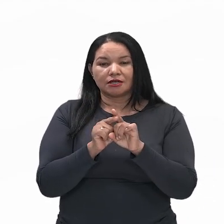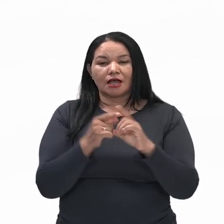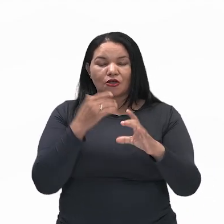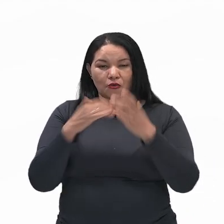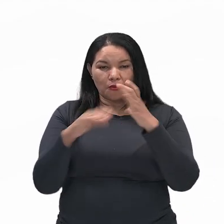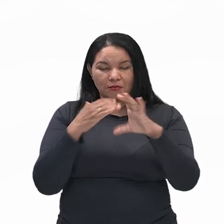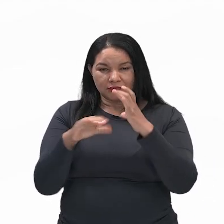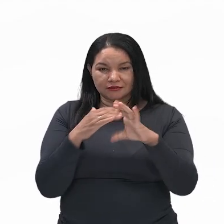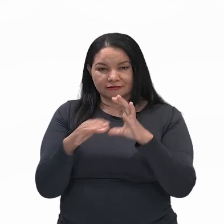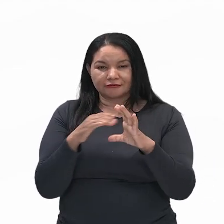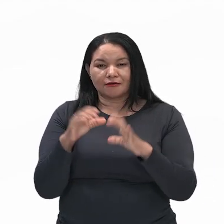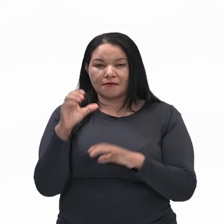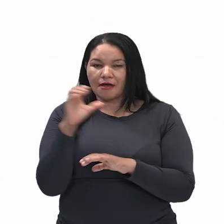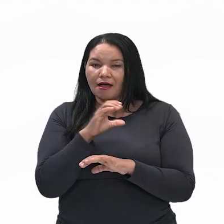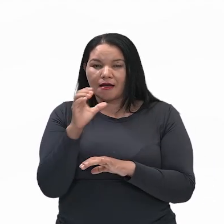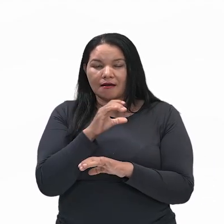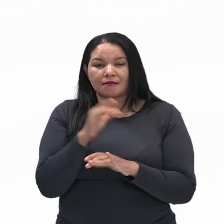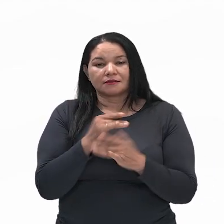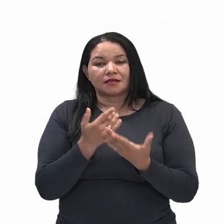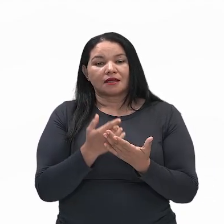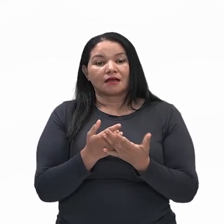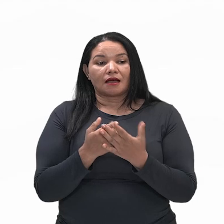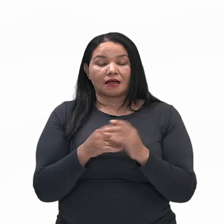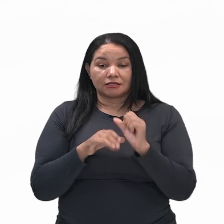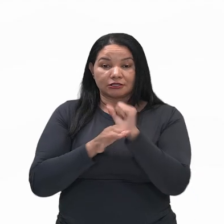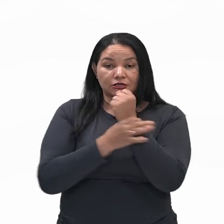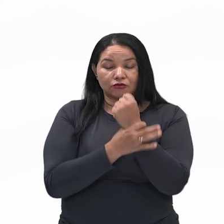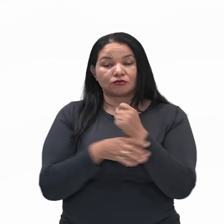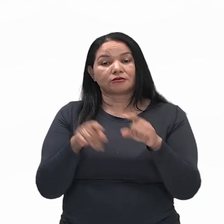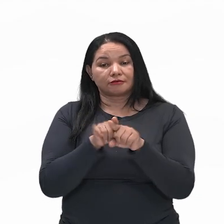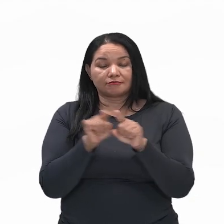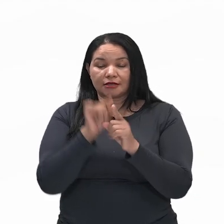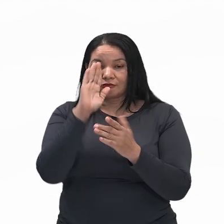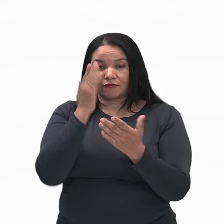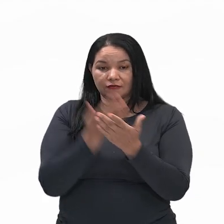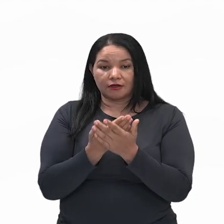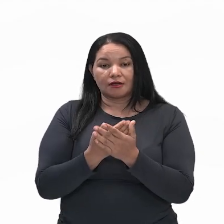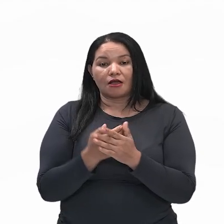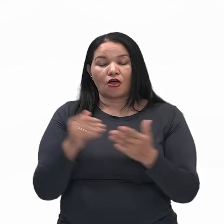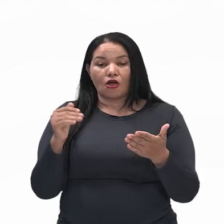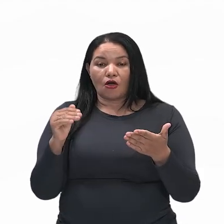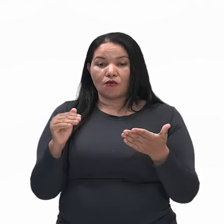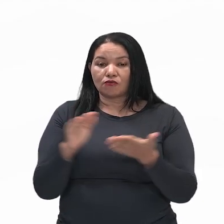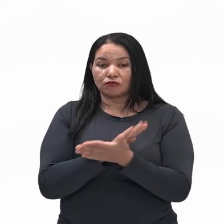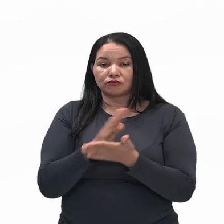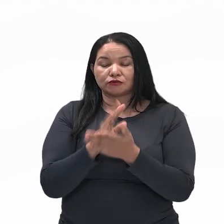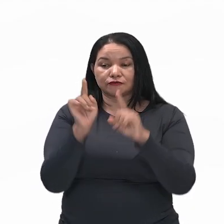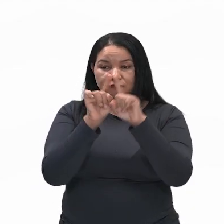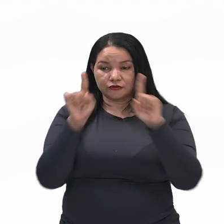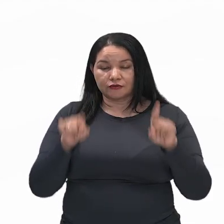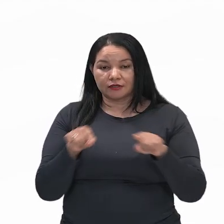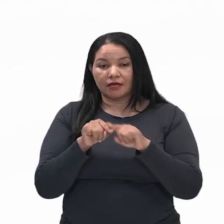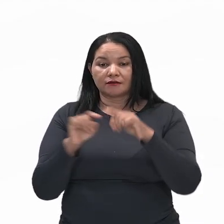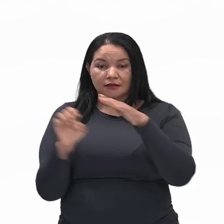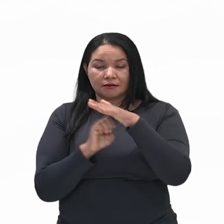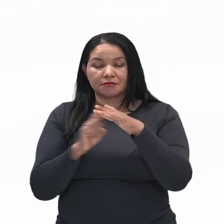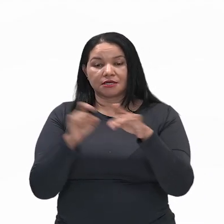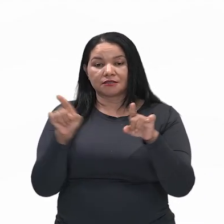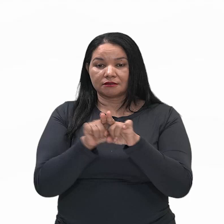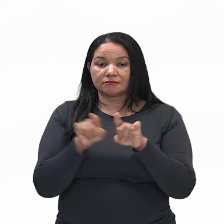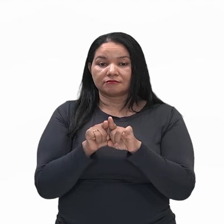comunicação instantânea, segura e confiável entre funcionários de empresa e fornecedores. O objetivo